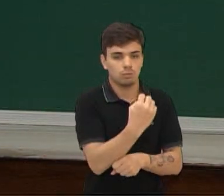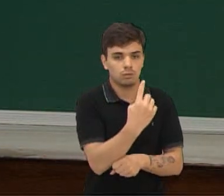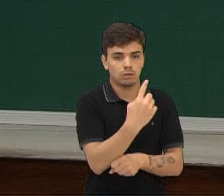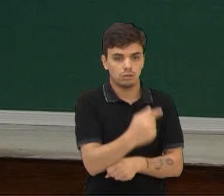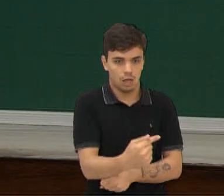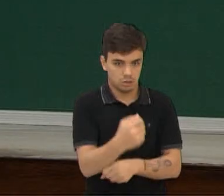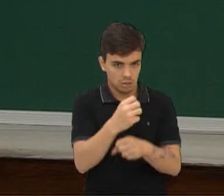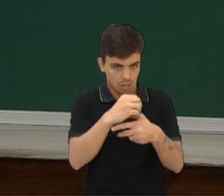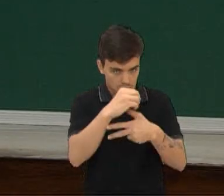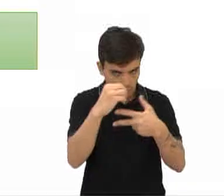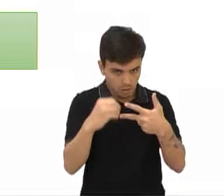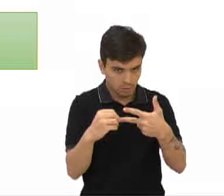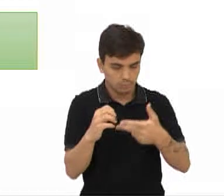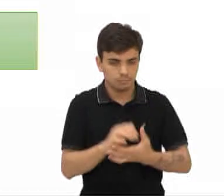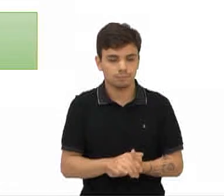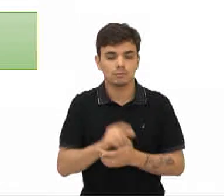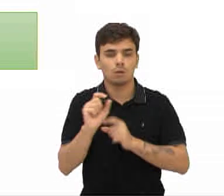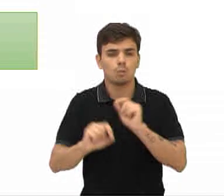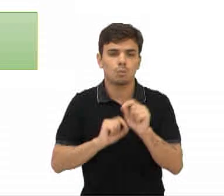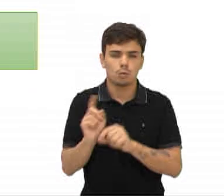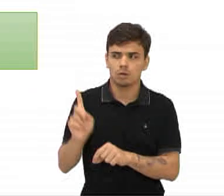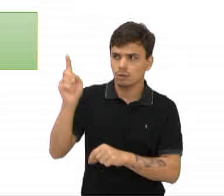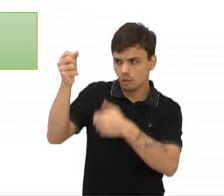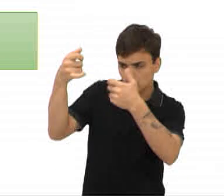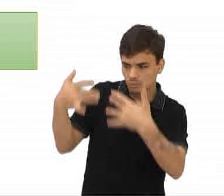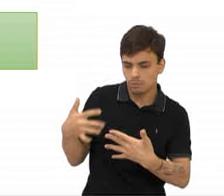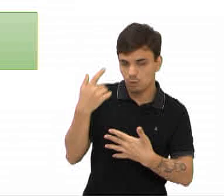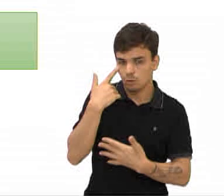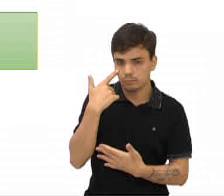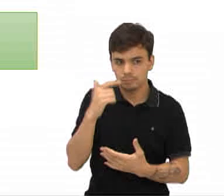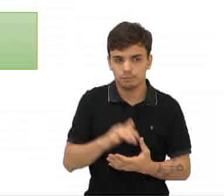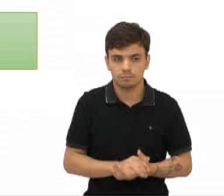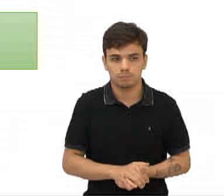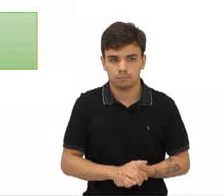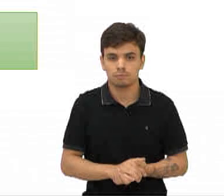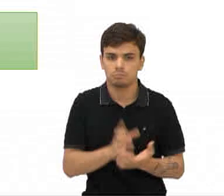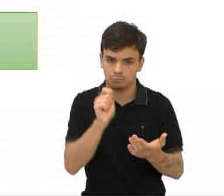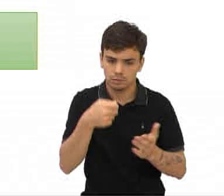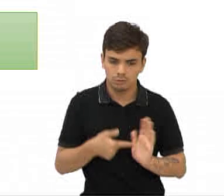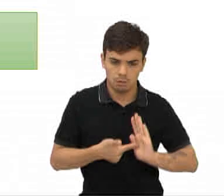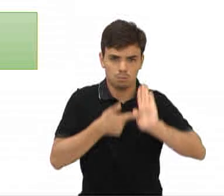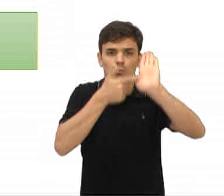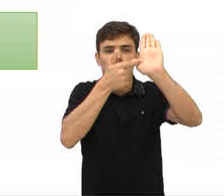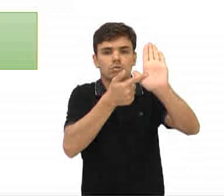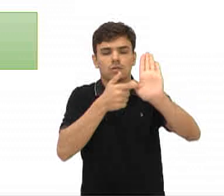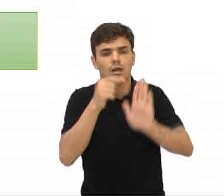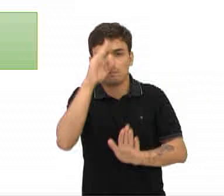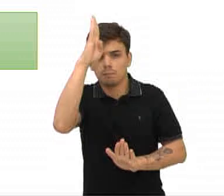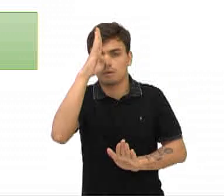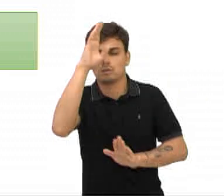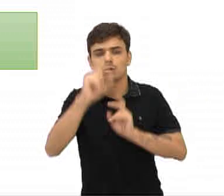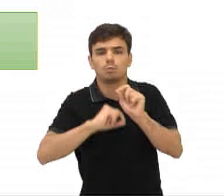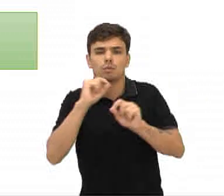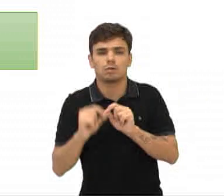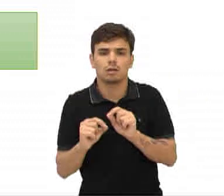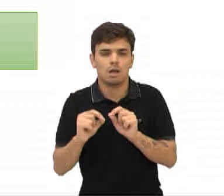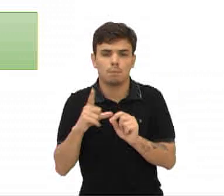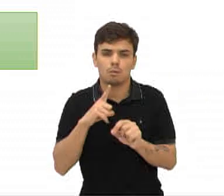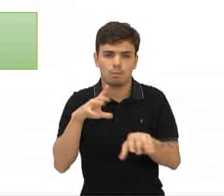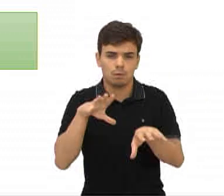2017, tá? Olha o que ela vai falar aqui. Convém ressaltar, a princípio, que a má